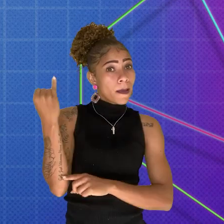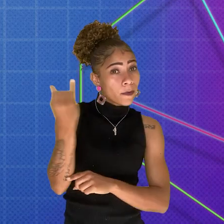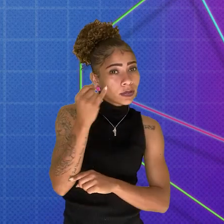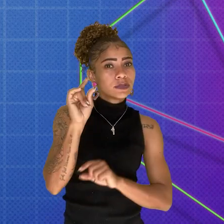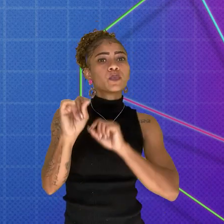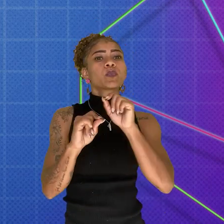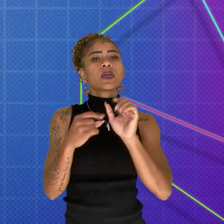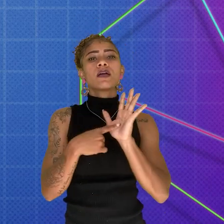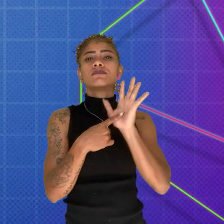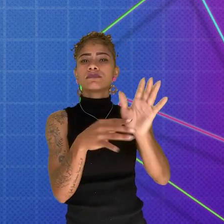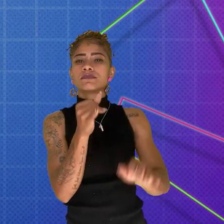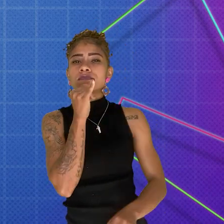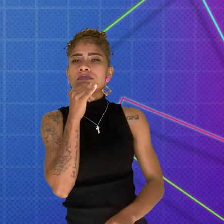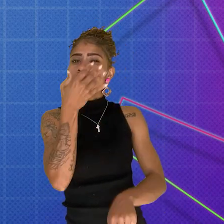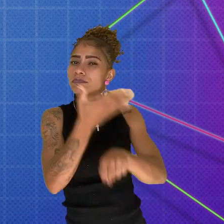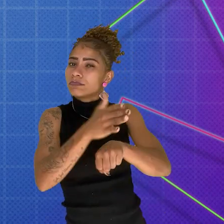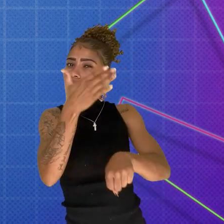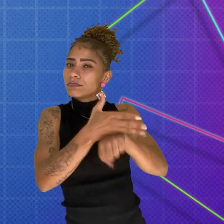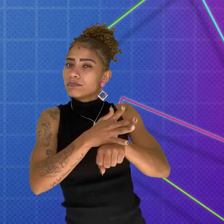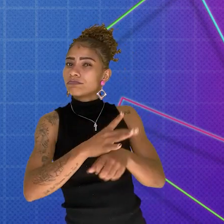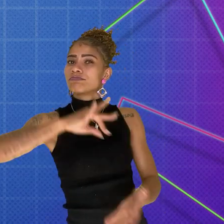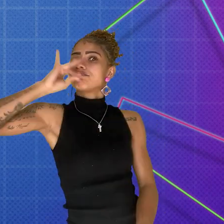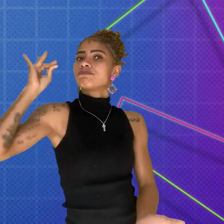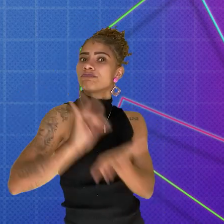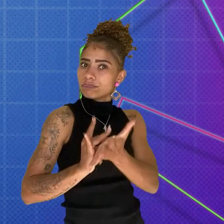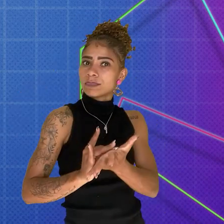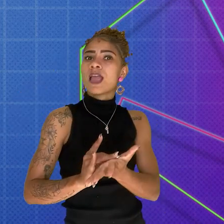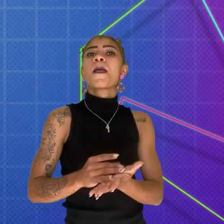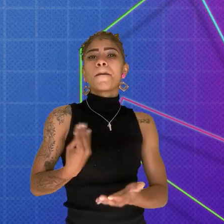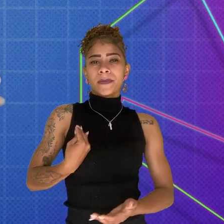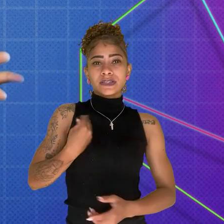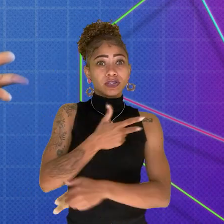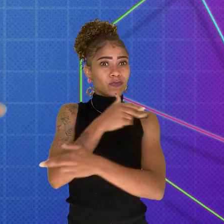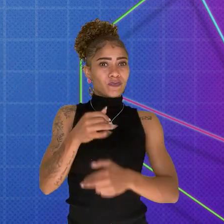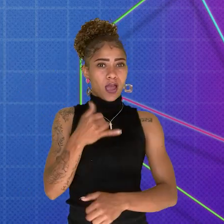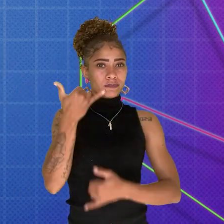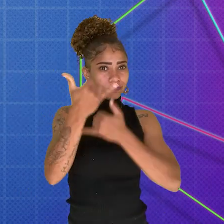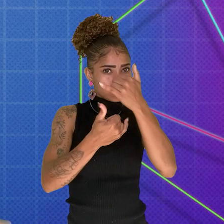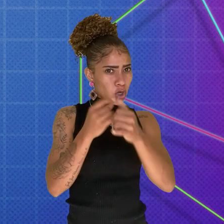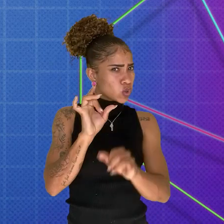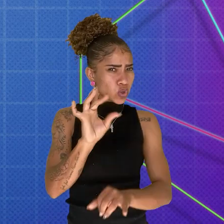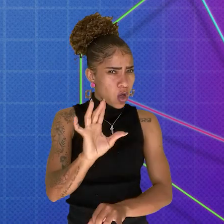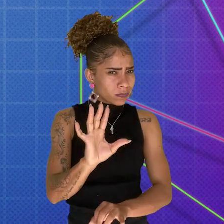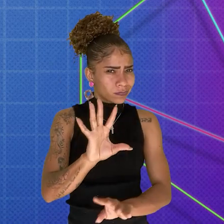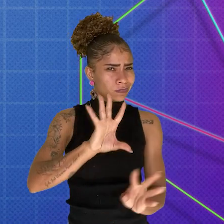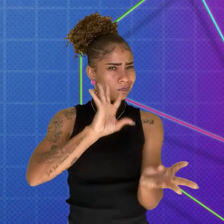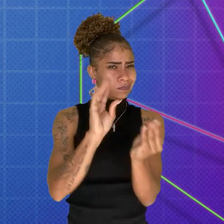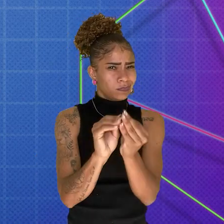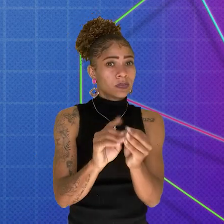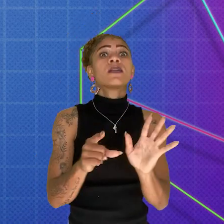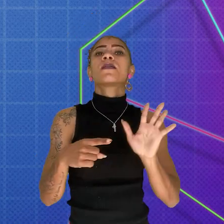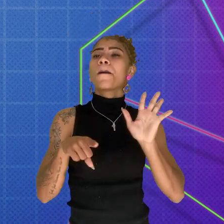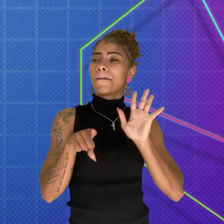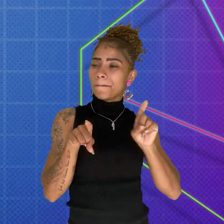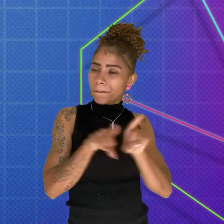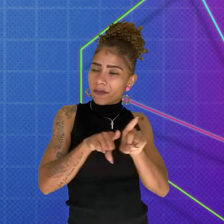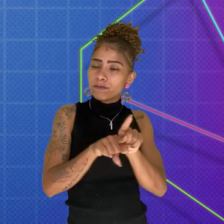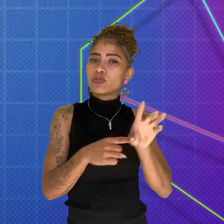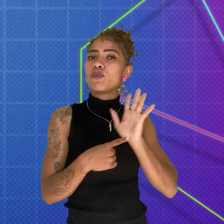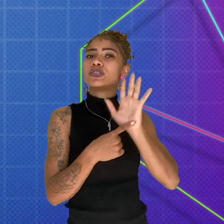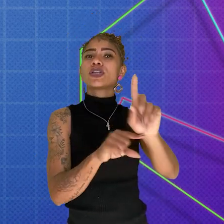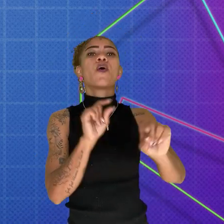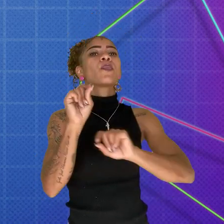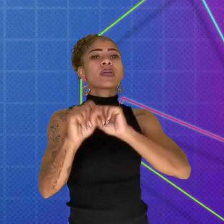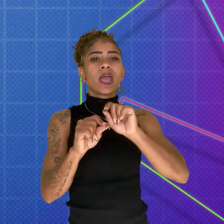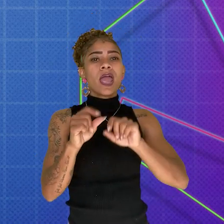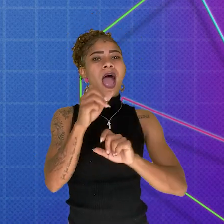sua importância, dando exemplos práticos das trilhas sonoras que estão presentes em vários jogos. Mas não é só isso, também vamos te mostrar os programas